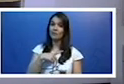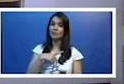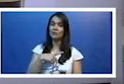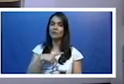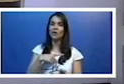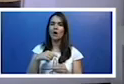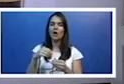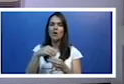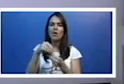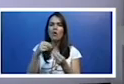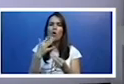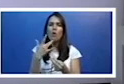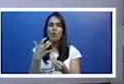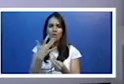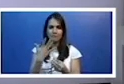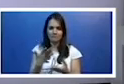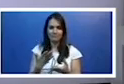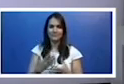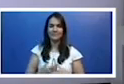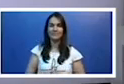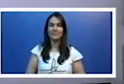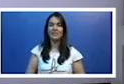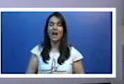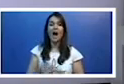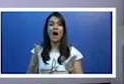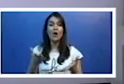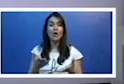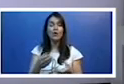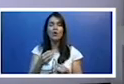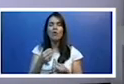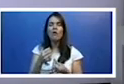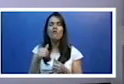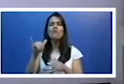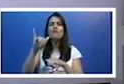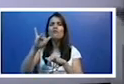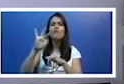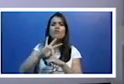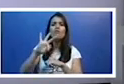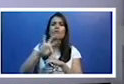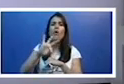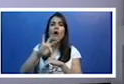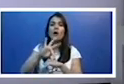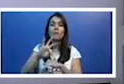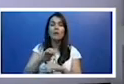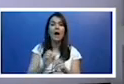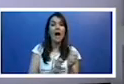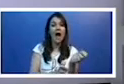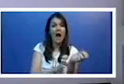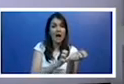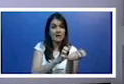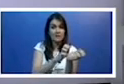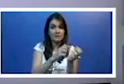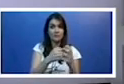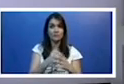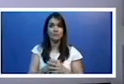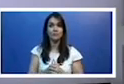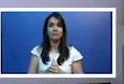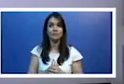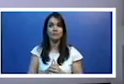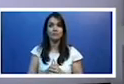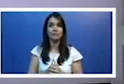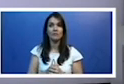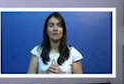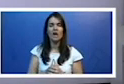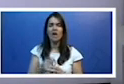base. Então, vamos recordar aqui a fórmula do ácido, que já faz um tempinho a nossa aula. Os ácidos são